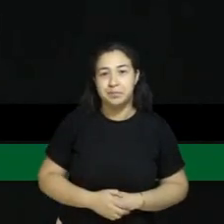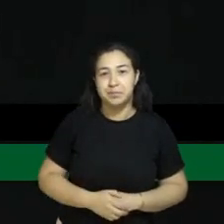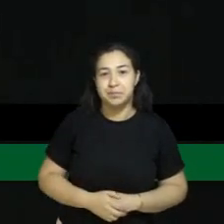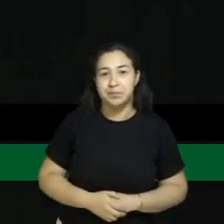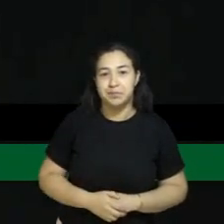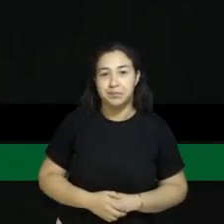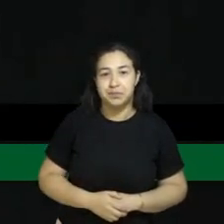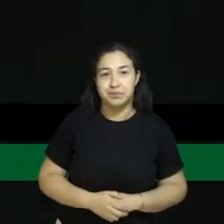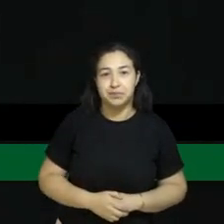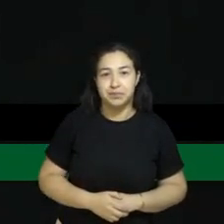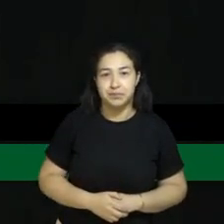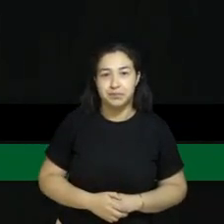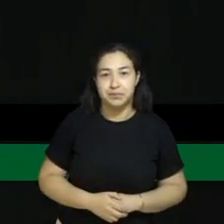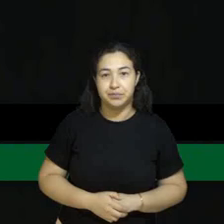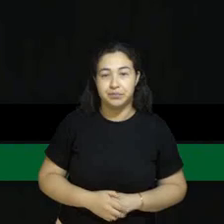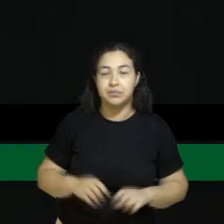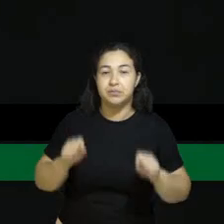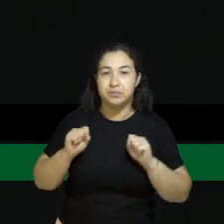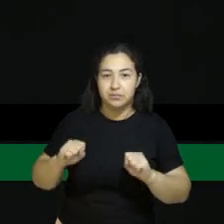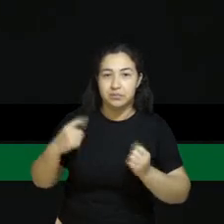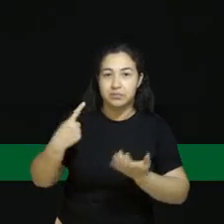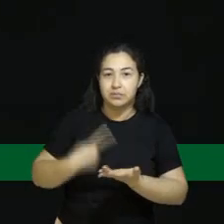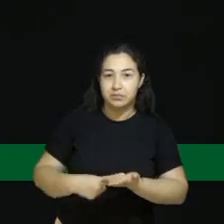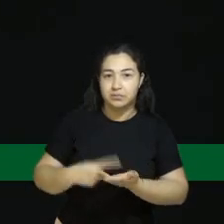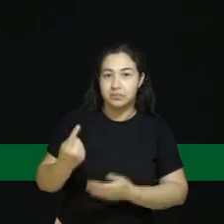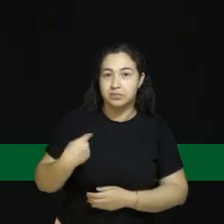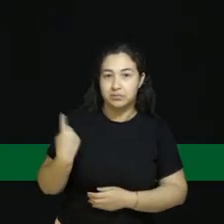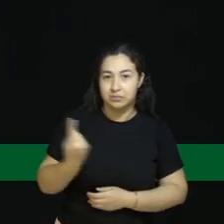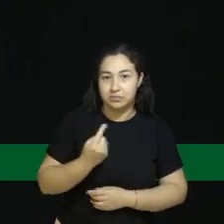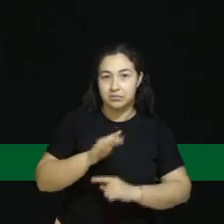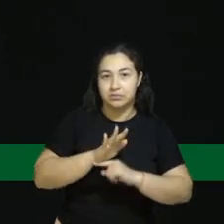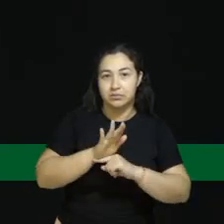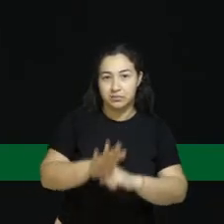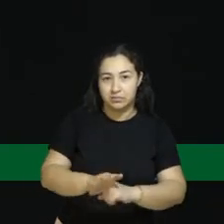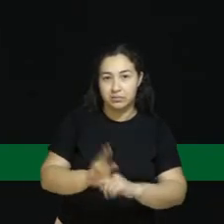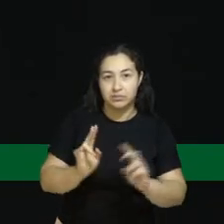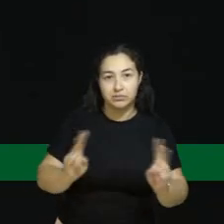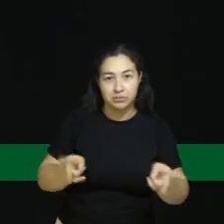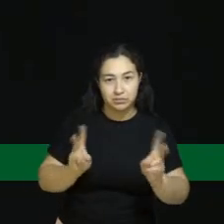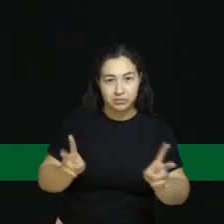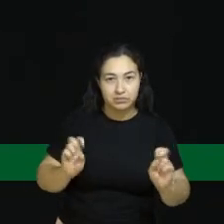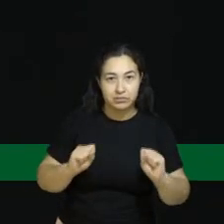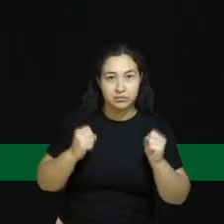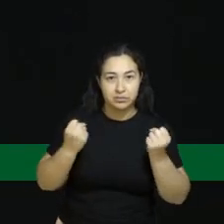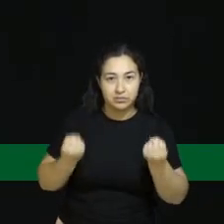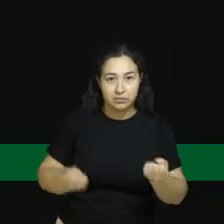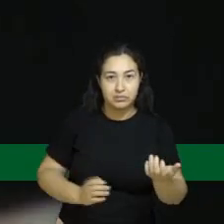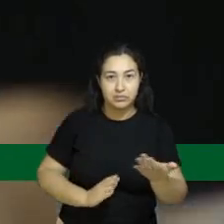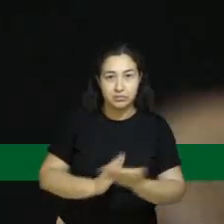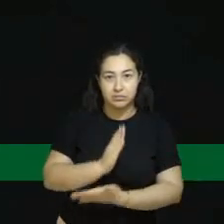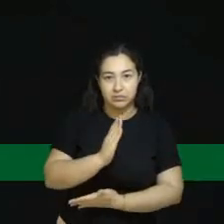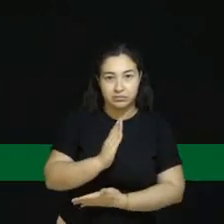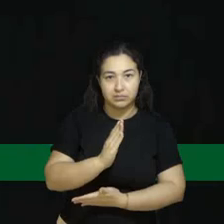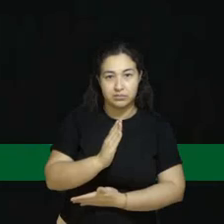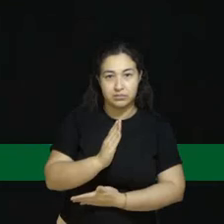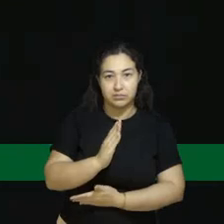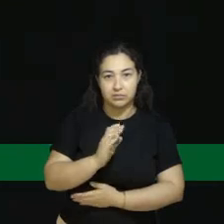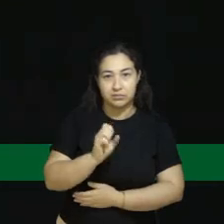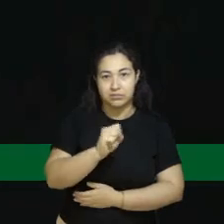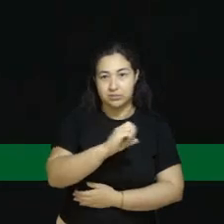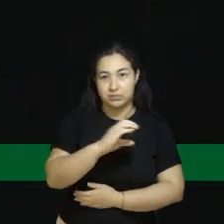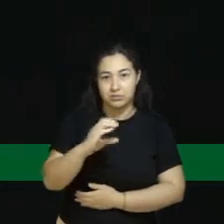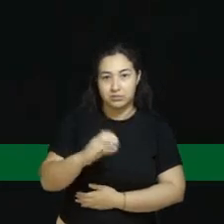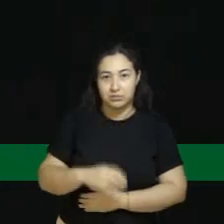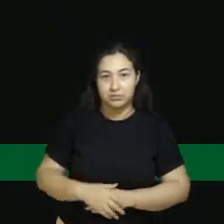e senhores. Contem conosco para levantar e sempre defender o avanço do nosso amado Estado de